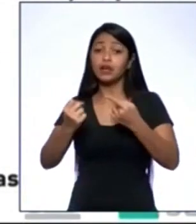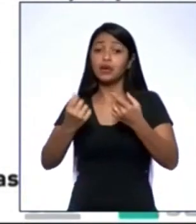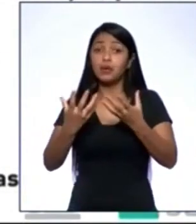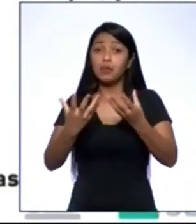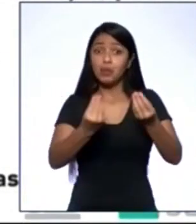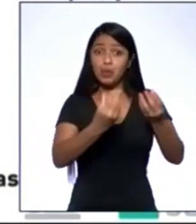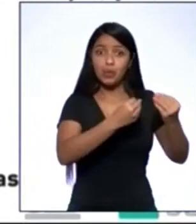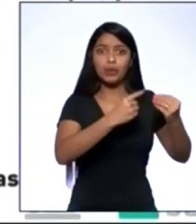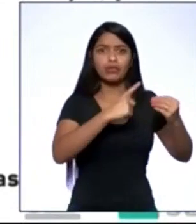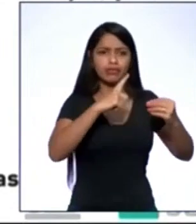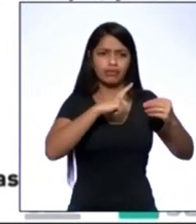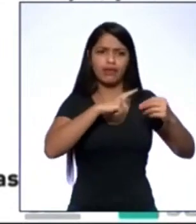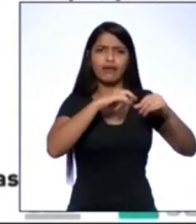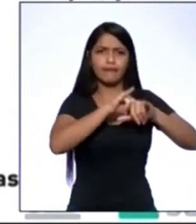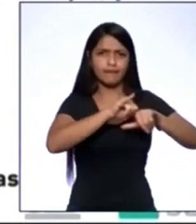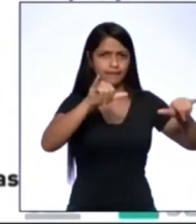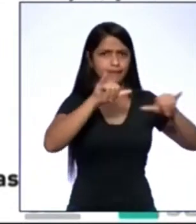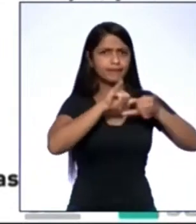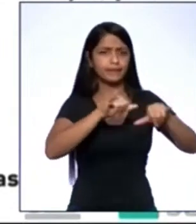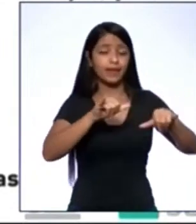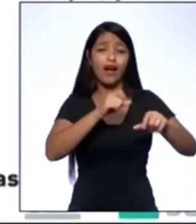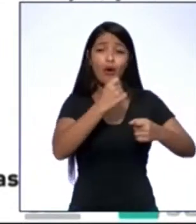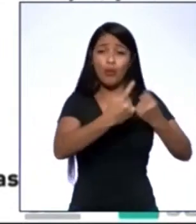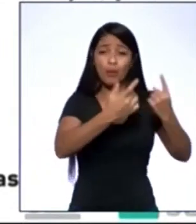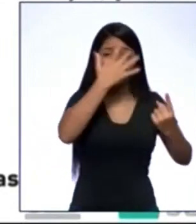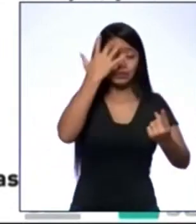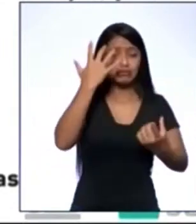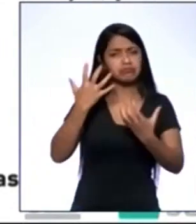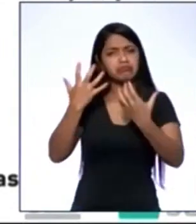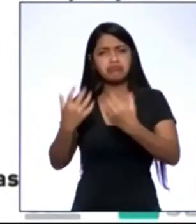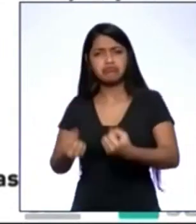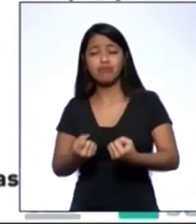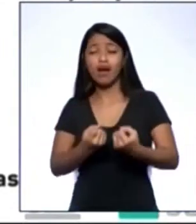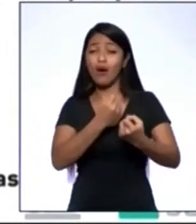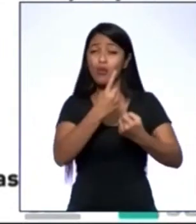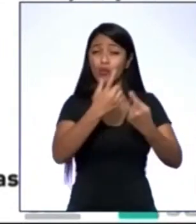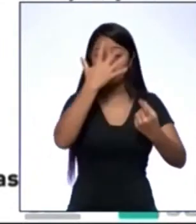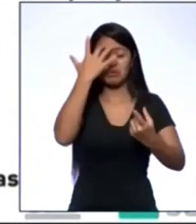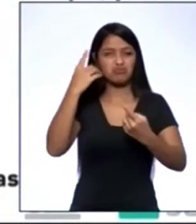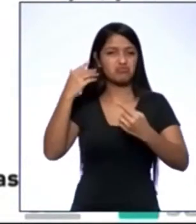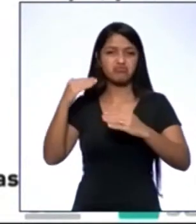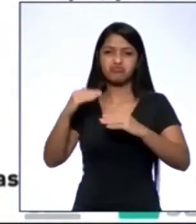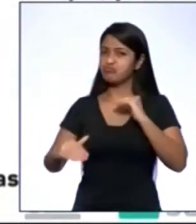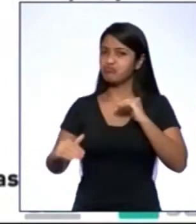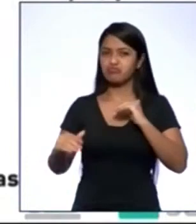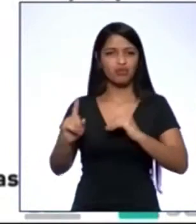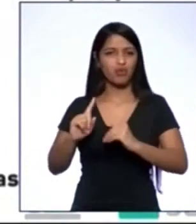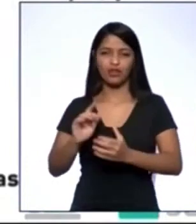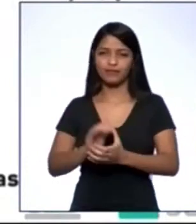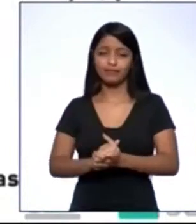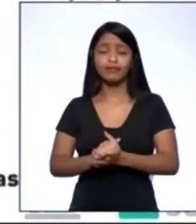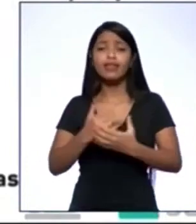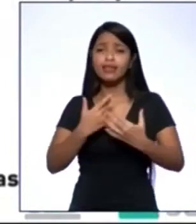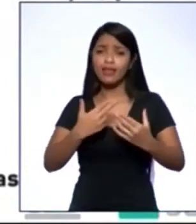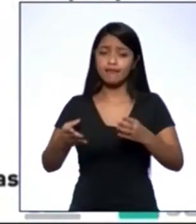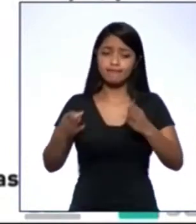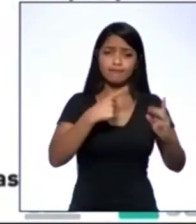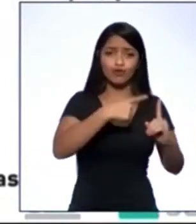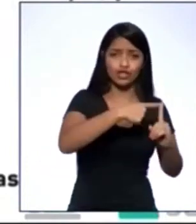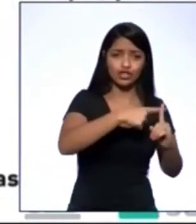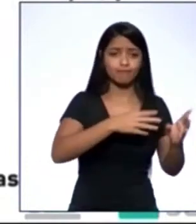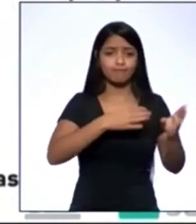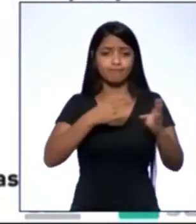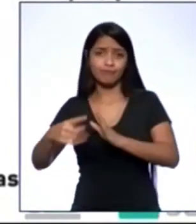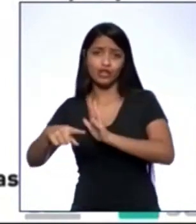da imprensa com opiniões ora favoráveis, ora desfavoráveis. Então, pontos positivos e negativos. Um